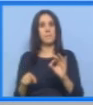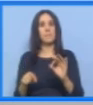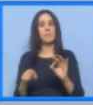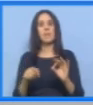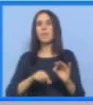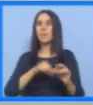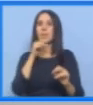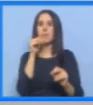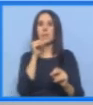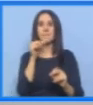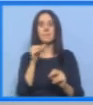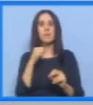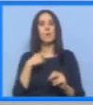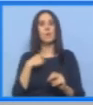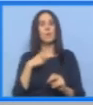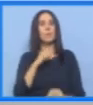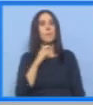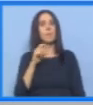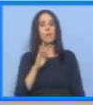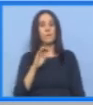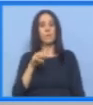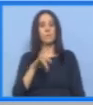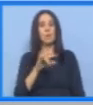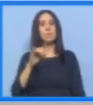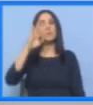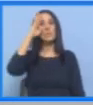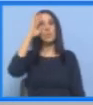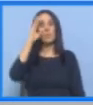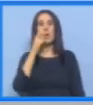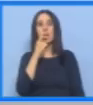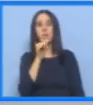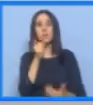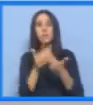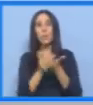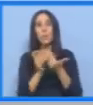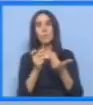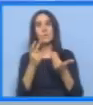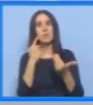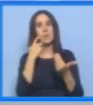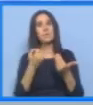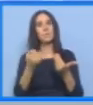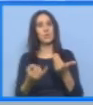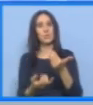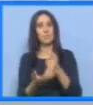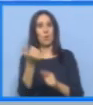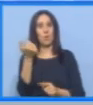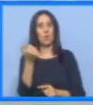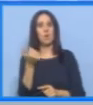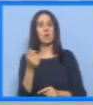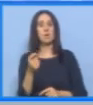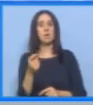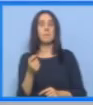Foi sempre o sonho do Padre Formigão, que só se concretizou 2 anos depois da sua morte. Mas é uma das